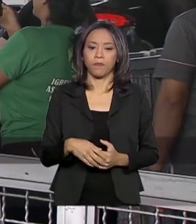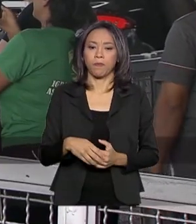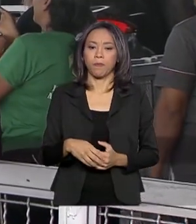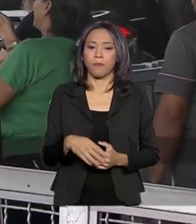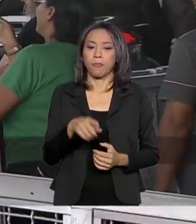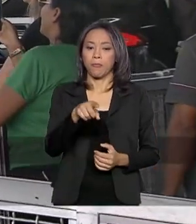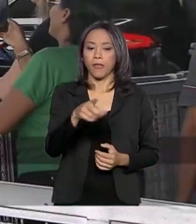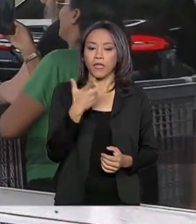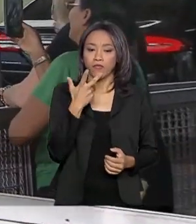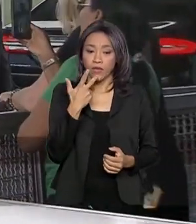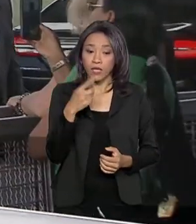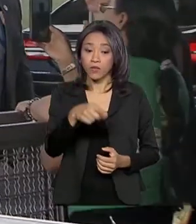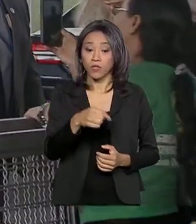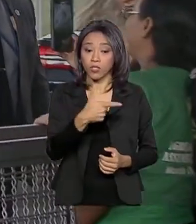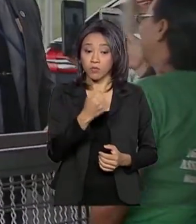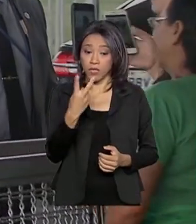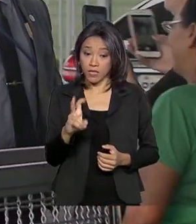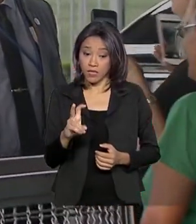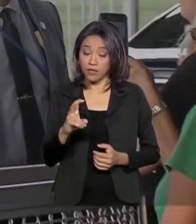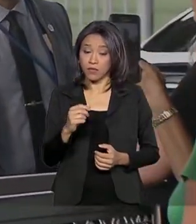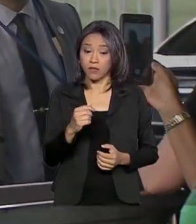2015, 2016 foi negativo, foi